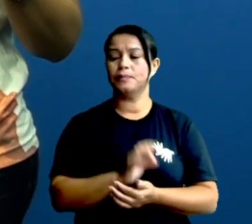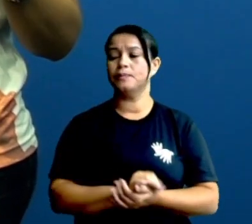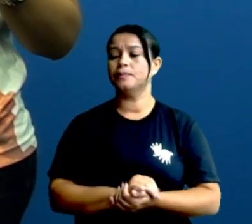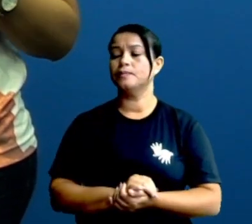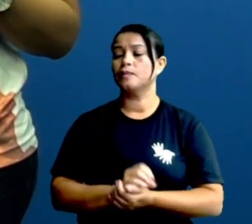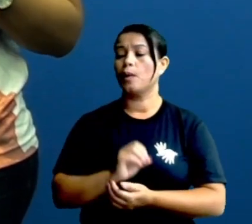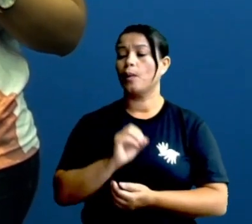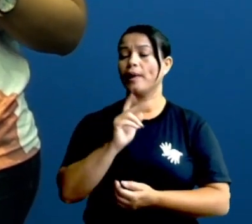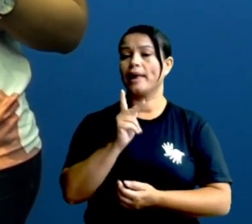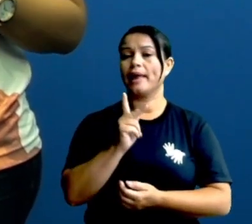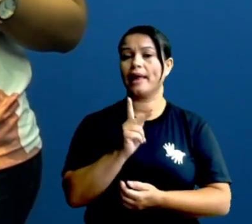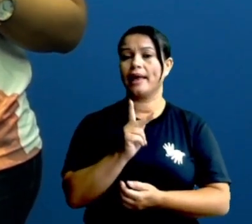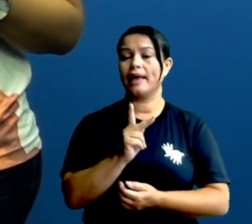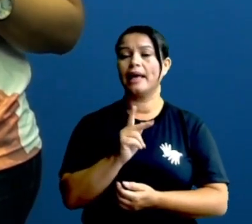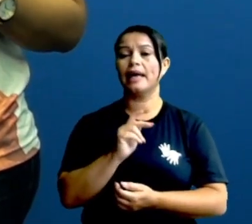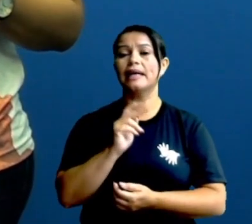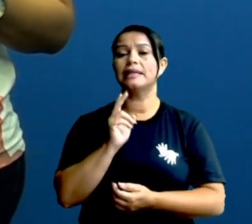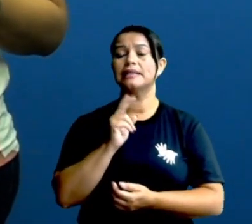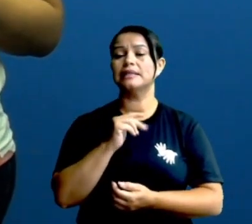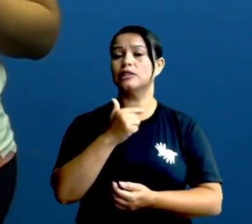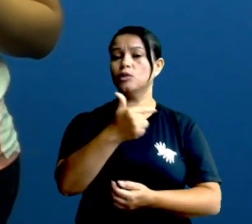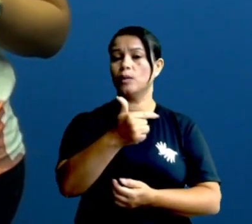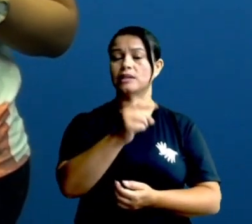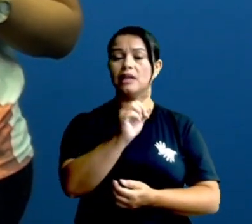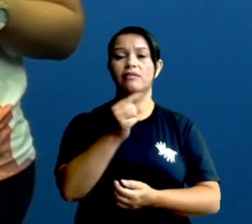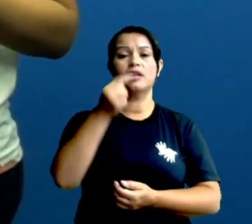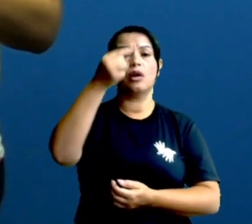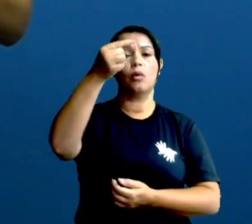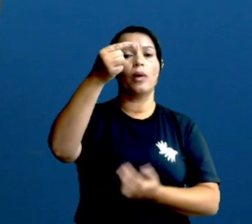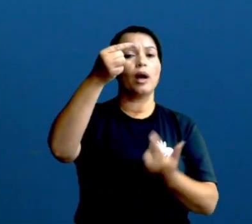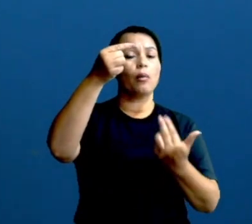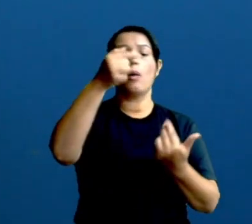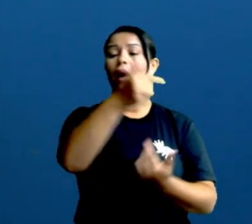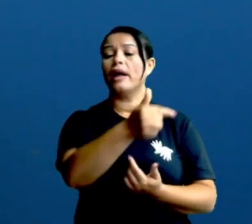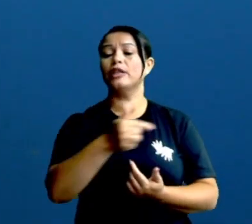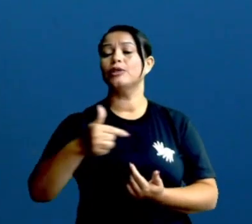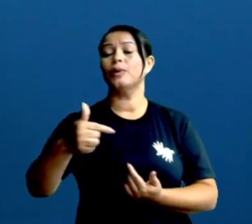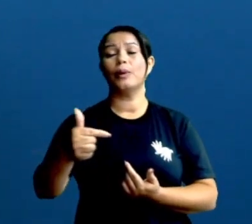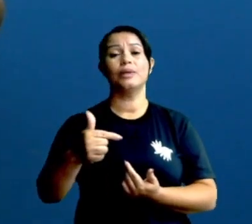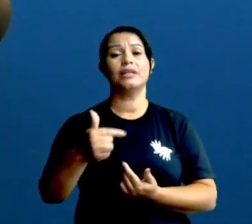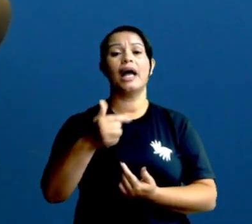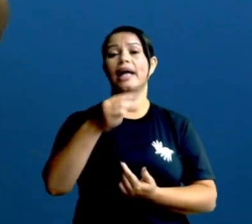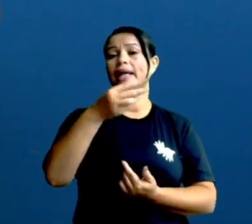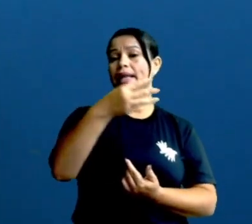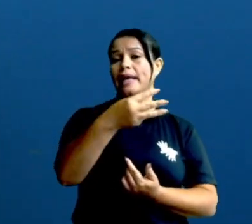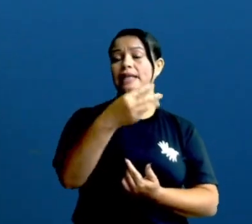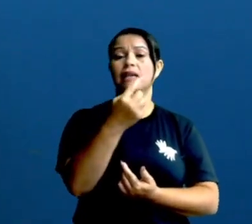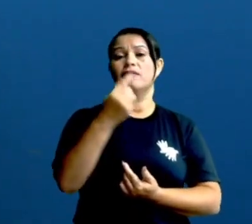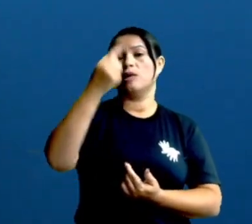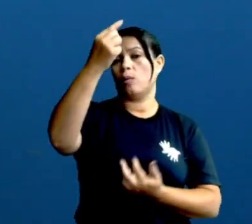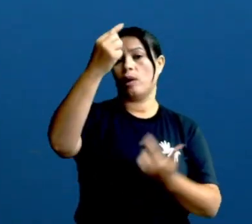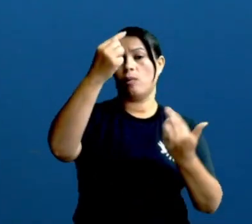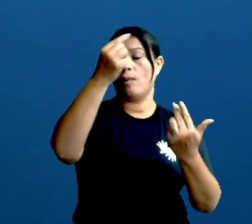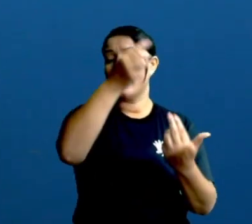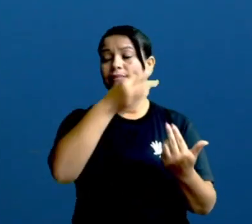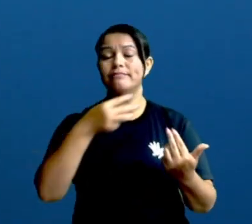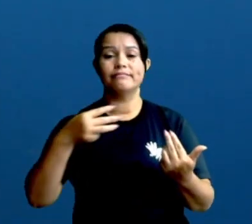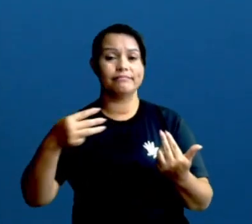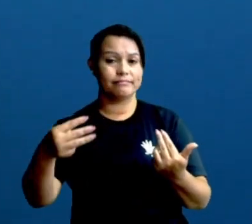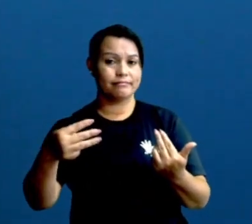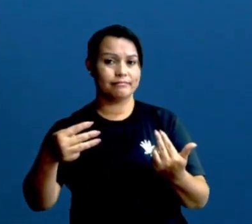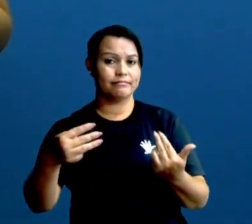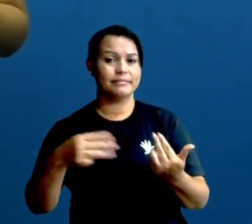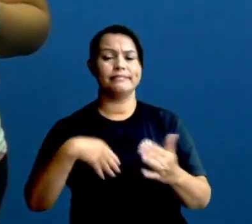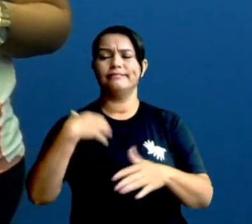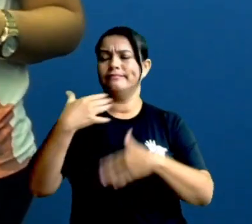Ok? Ou seja, 2 elevado a 1 é igual a quanto? A 2. 3 elevado a 1 é igual a